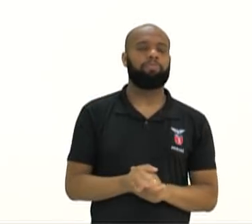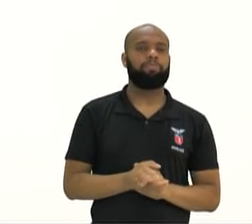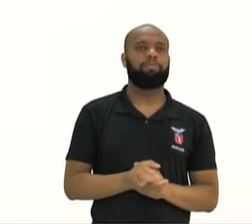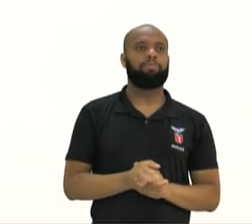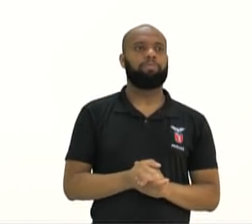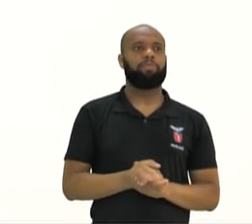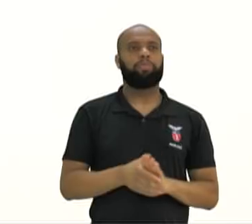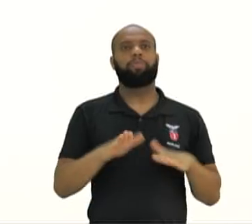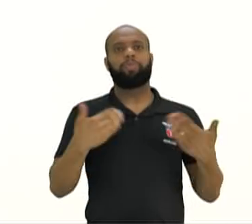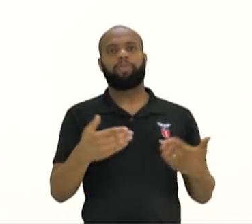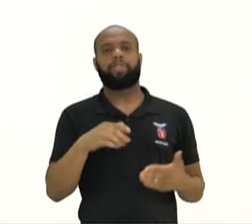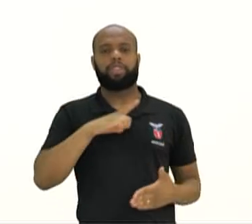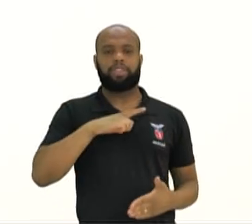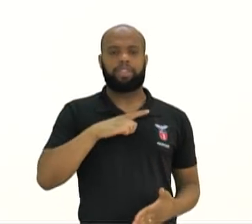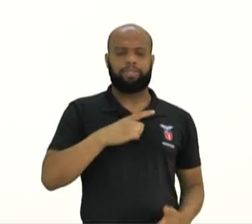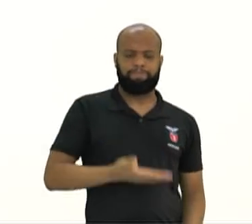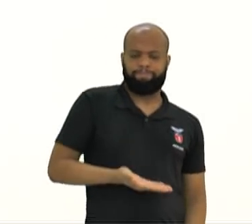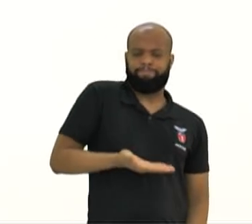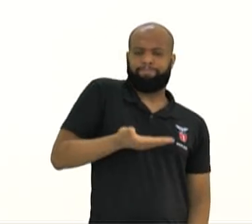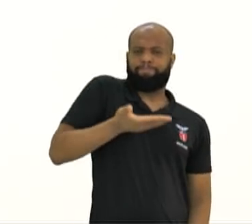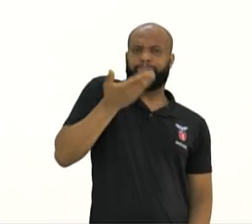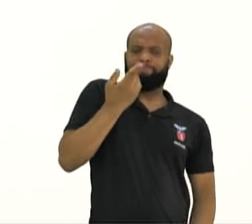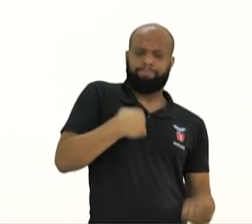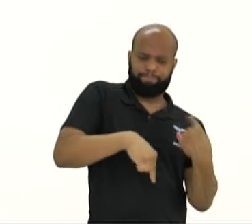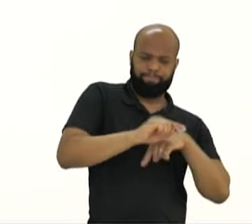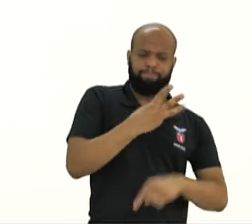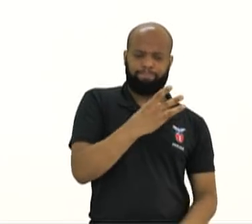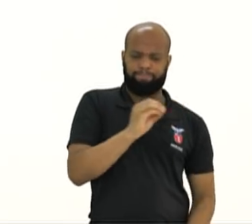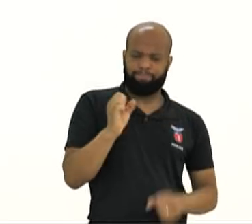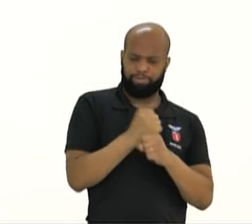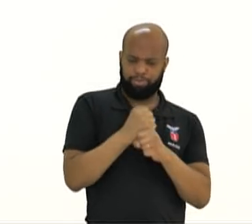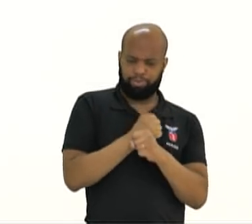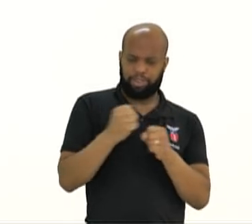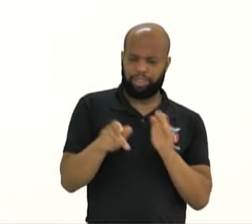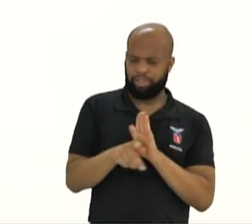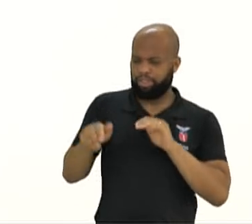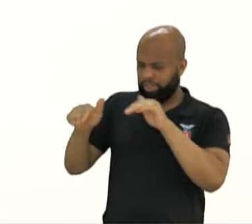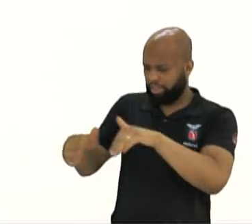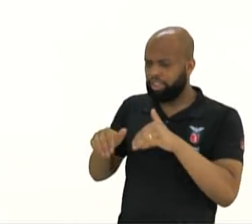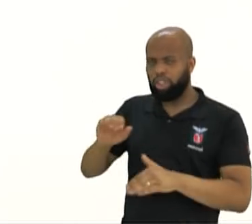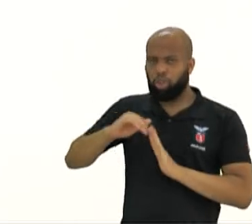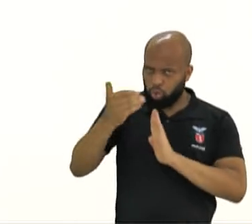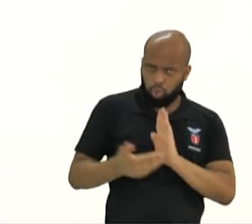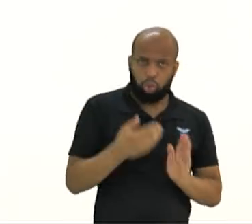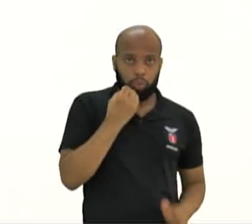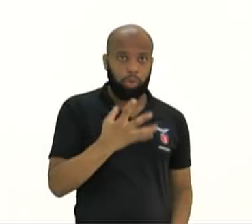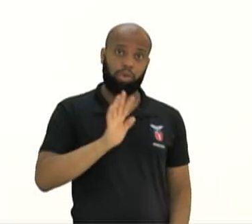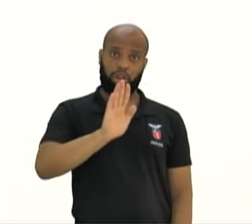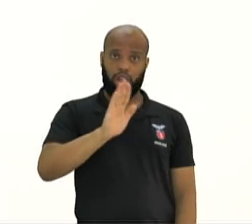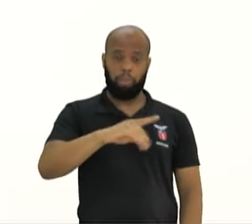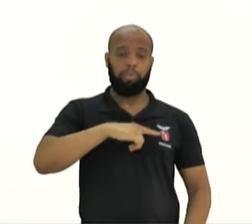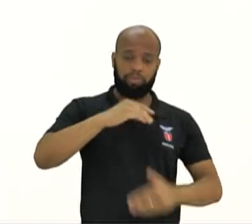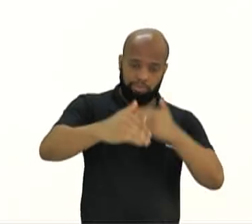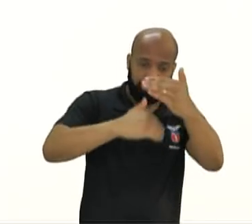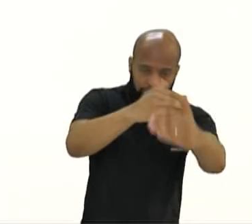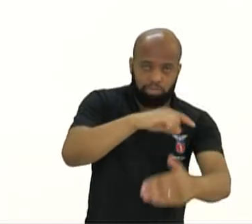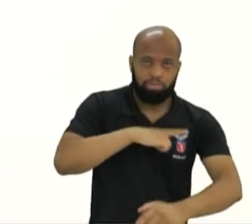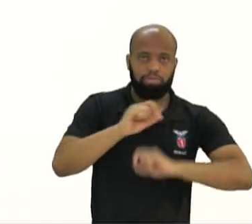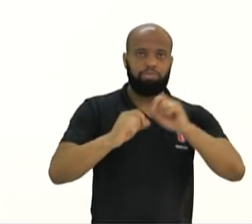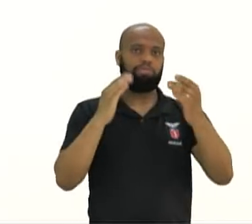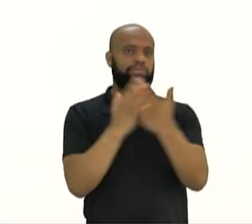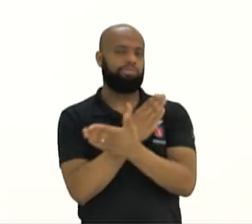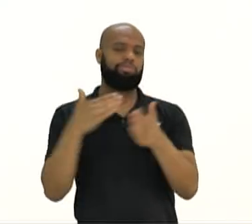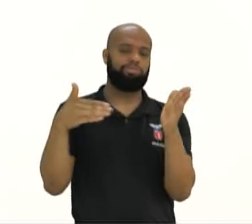esse crescimento de 30 anos da Austrália, então isso, lógico, não é mil maravilhas, não é um conto de fadas. Isso é lógico que ao longo do caminho